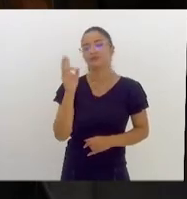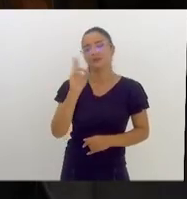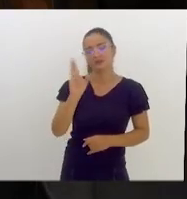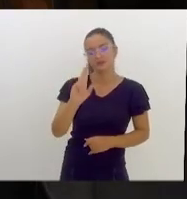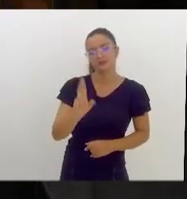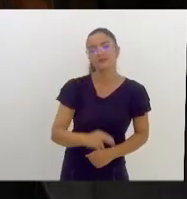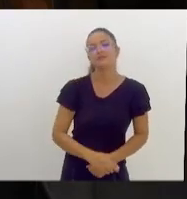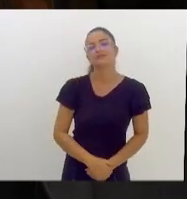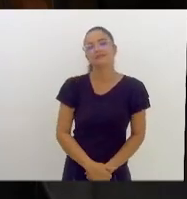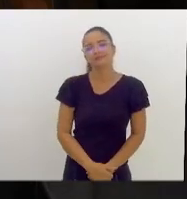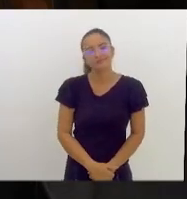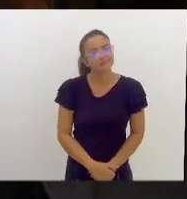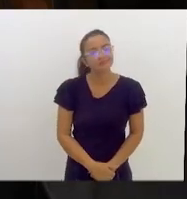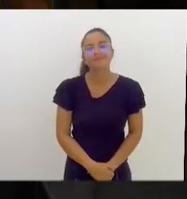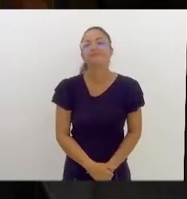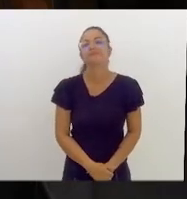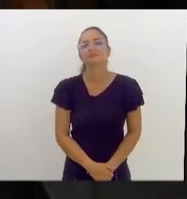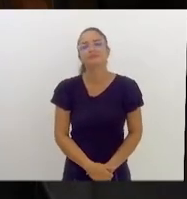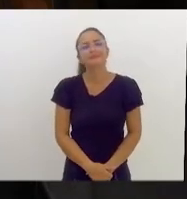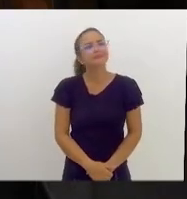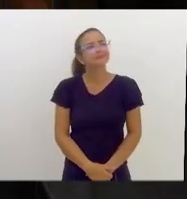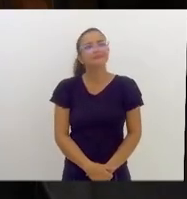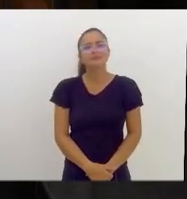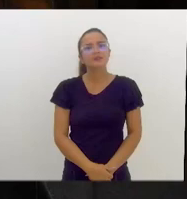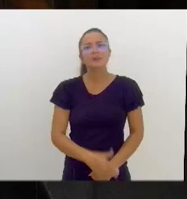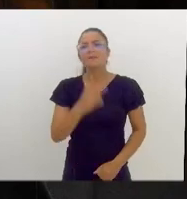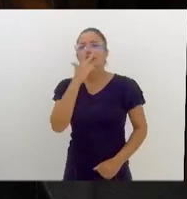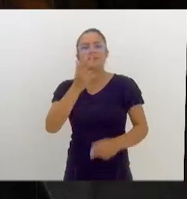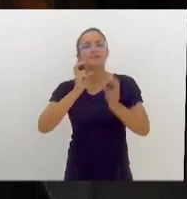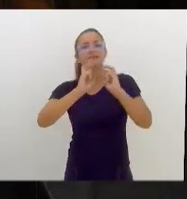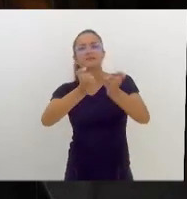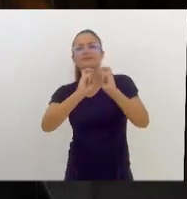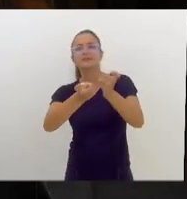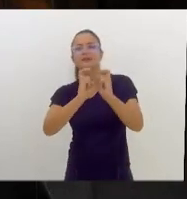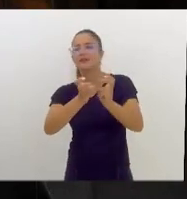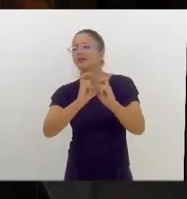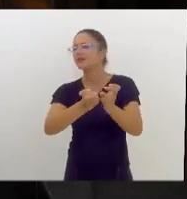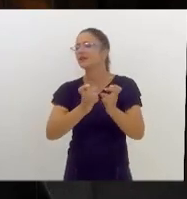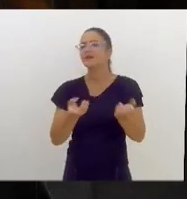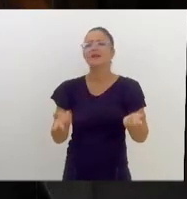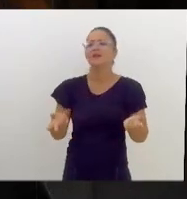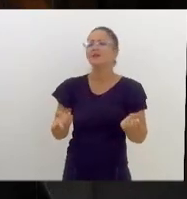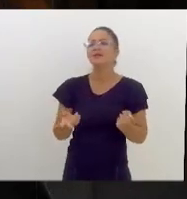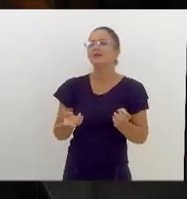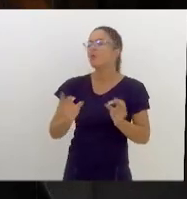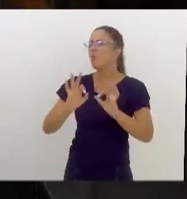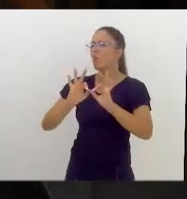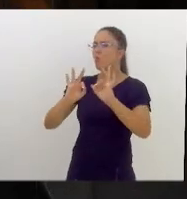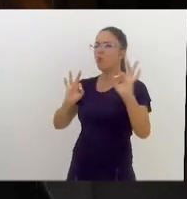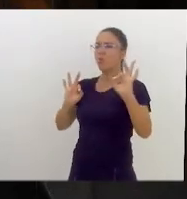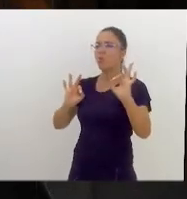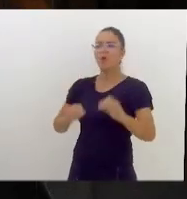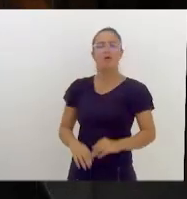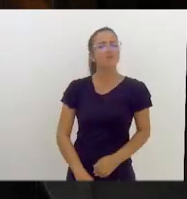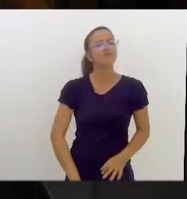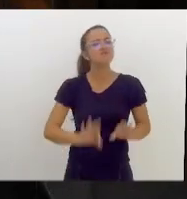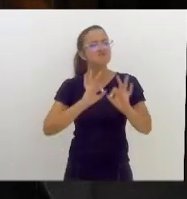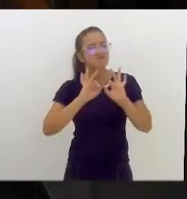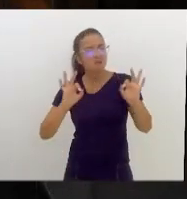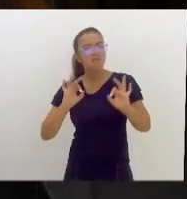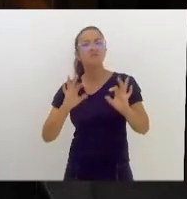menor. Dava para botar os trens da região metropolitana um brinco.